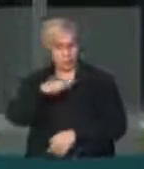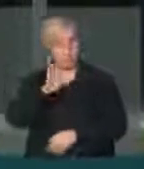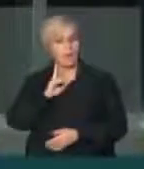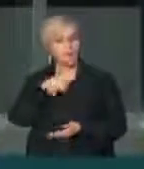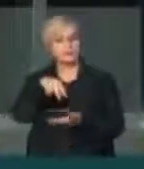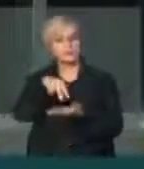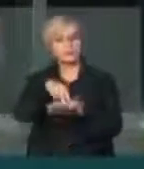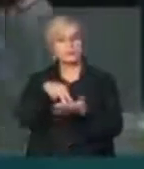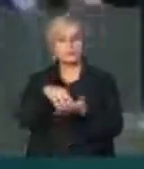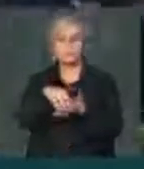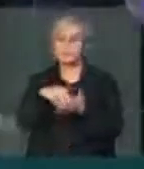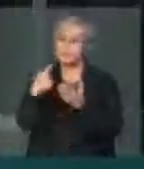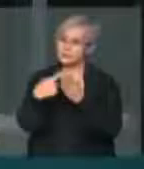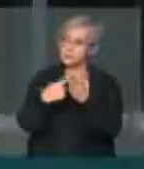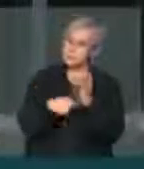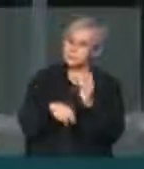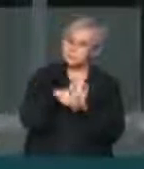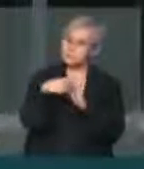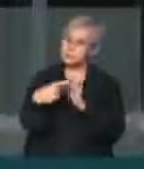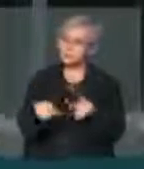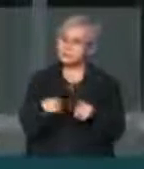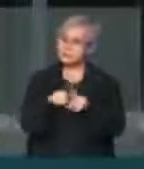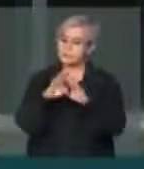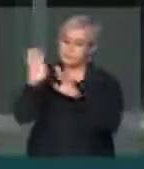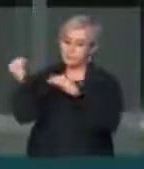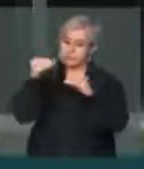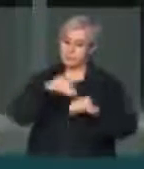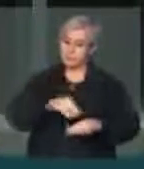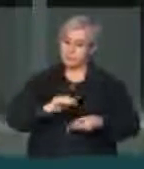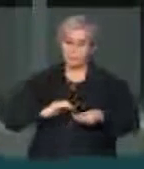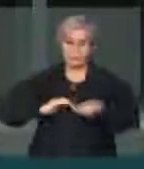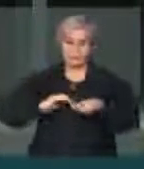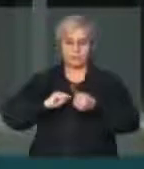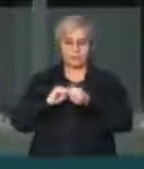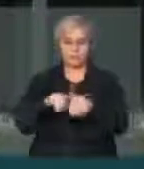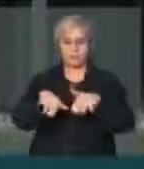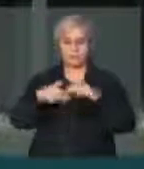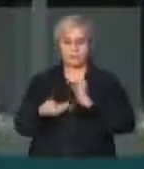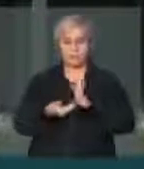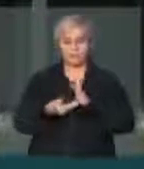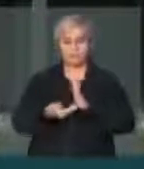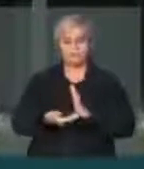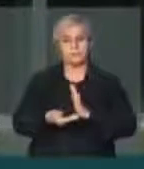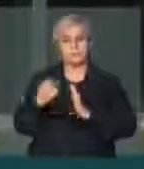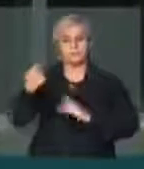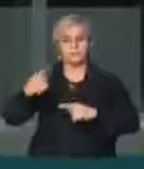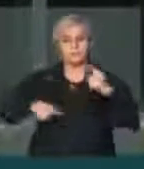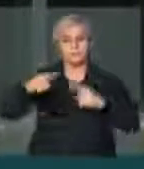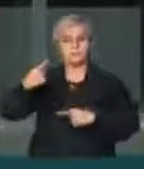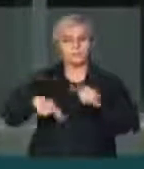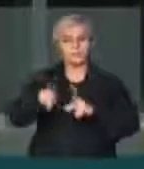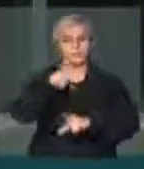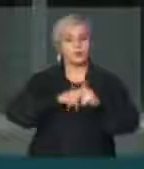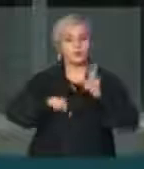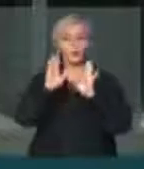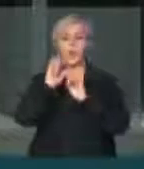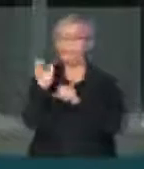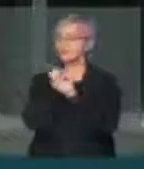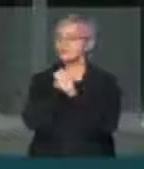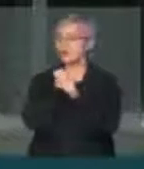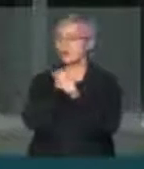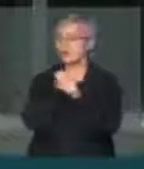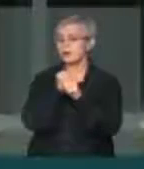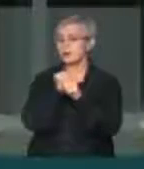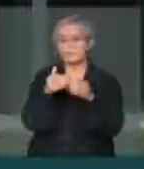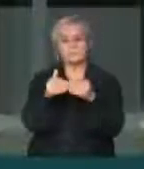presidente, de voltar e trazer ao parlamento brasileiro, à Câmara Federal, uma discussão que o povo brasileiro, o presidente Eduardo